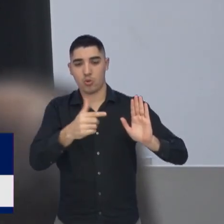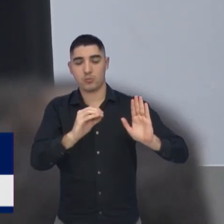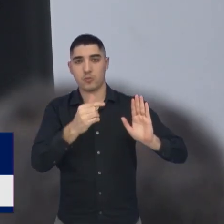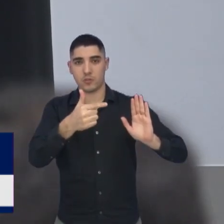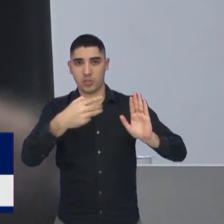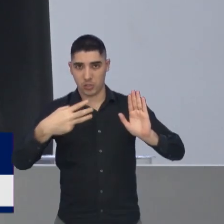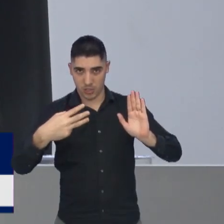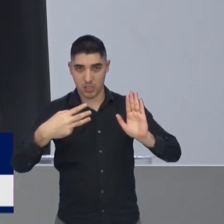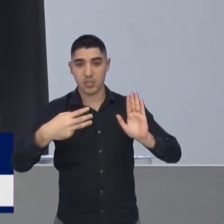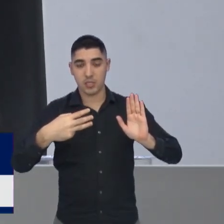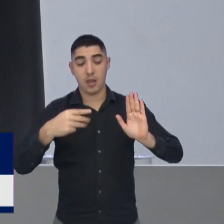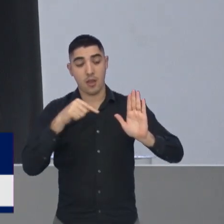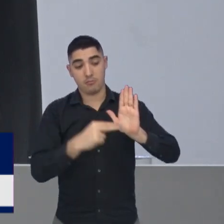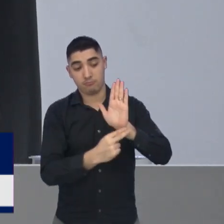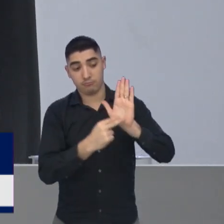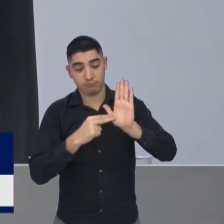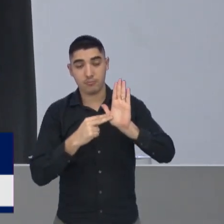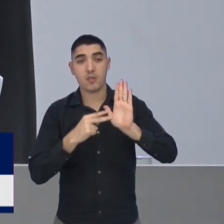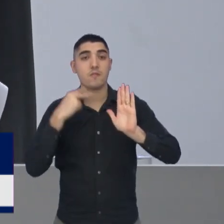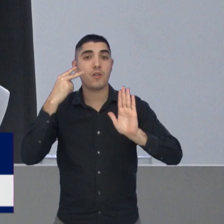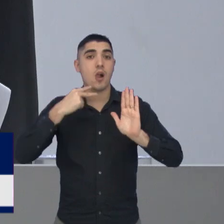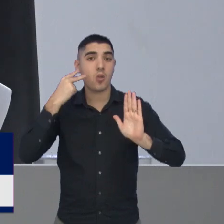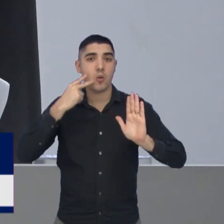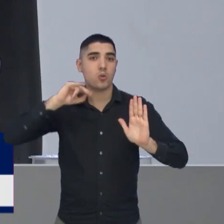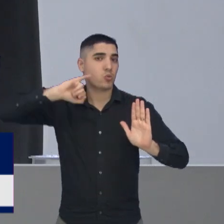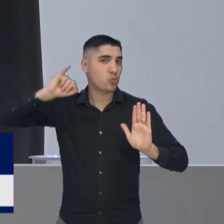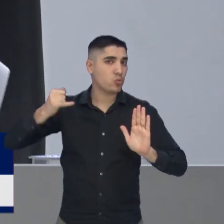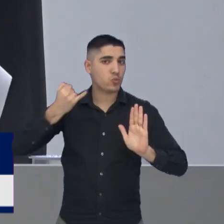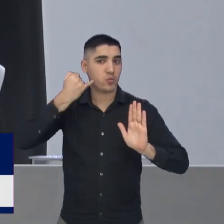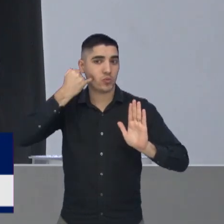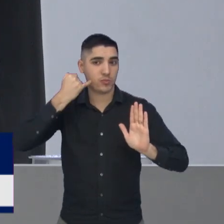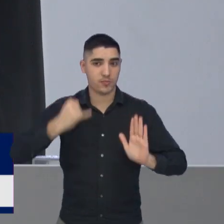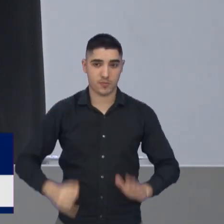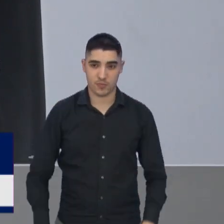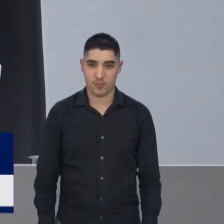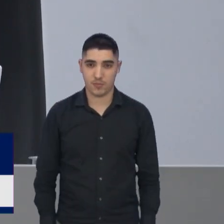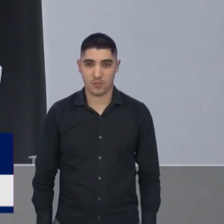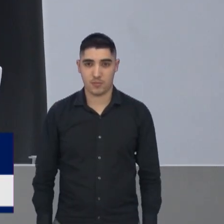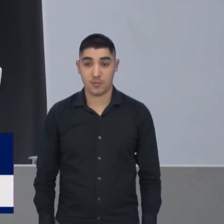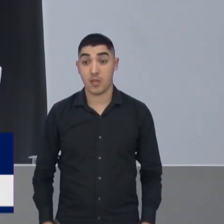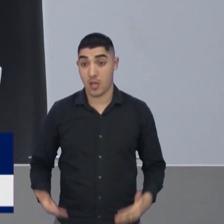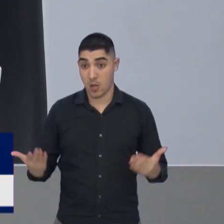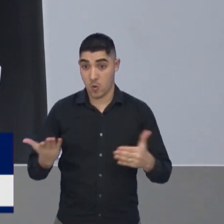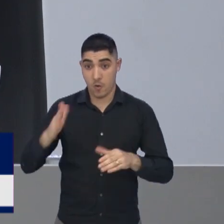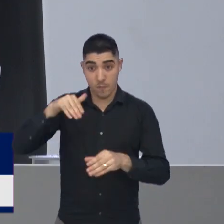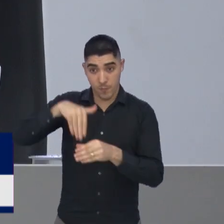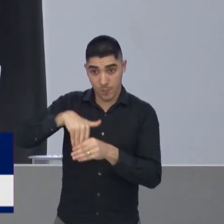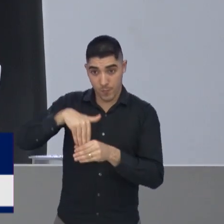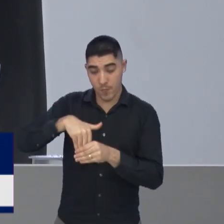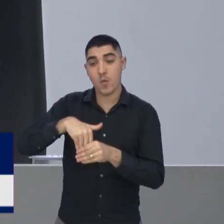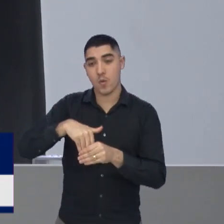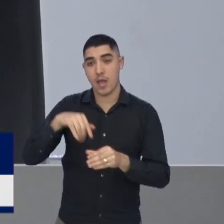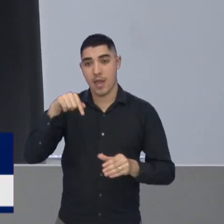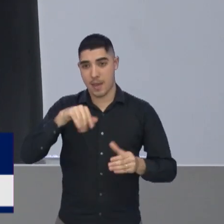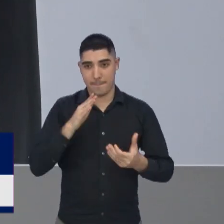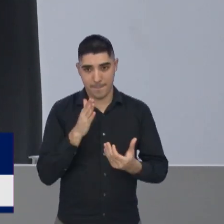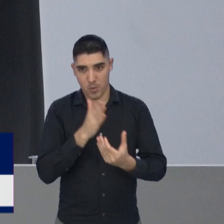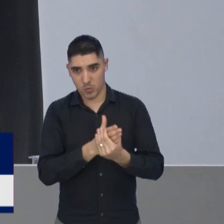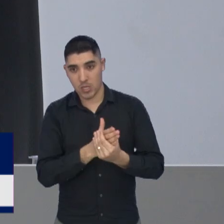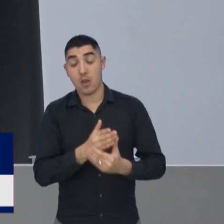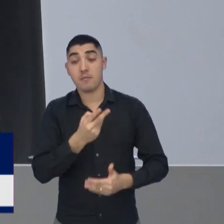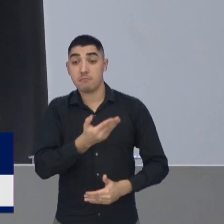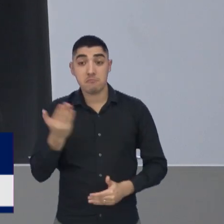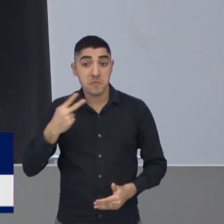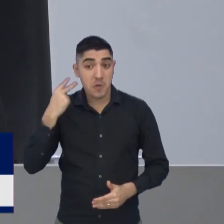262/2023, autoria do vereador Juvenil Silvério. Em votação, o processo.